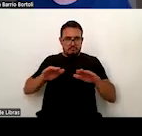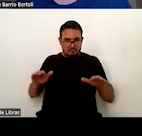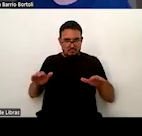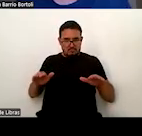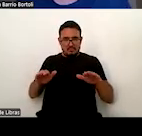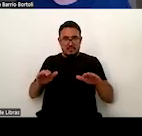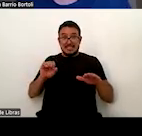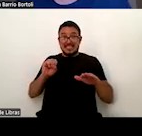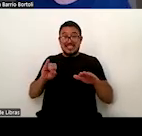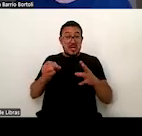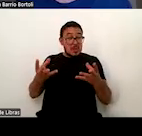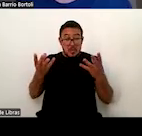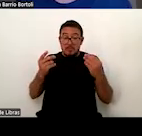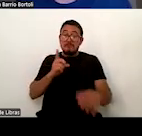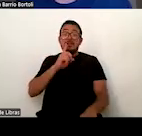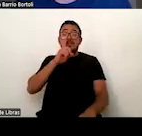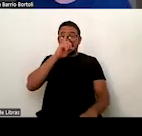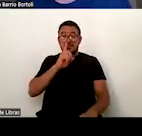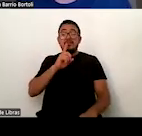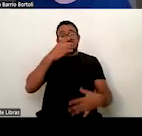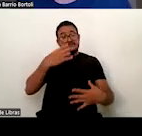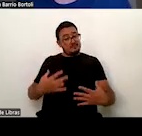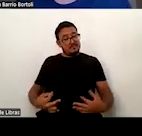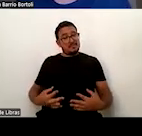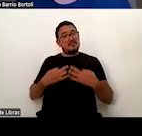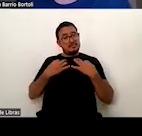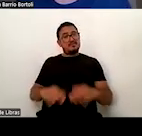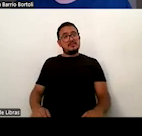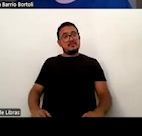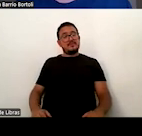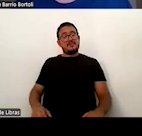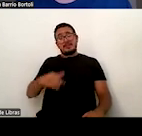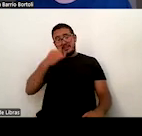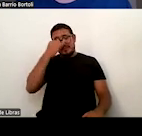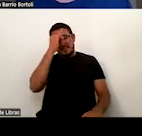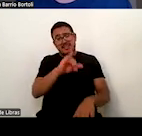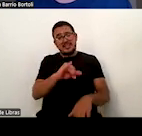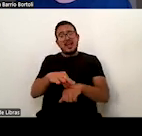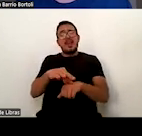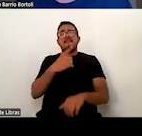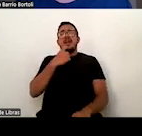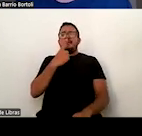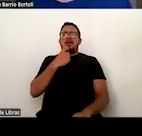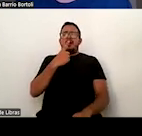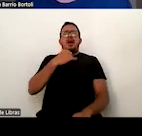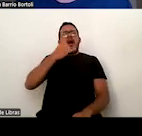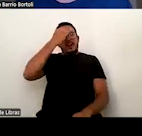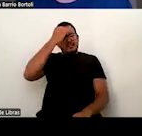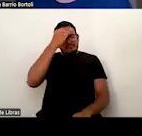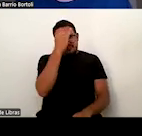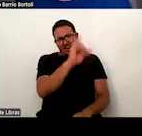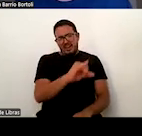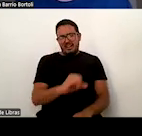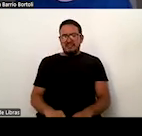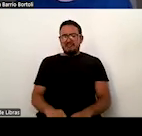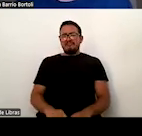os alimentos, as carnes vermelhas processadas ou que são feitas na